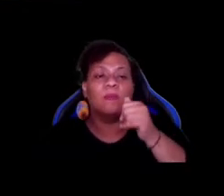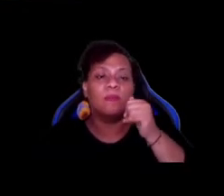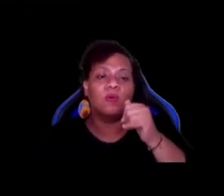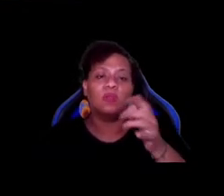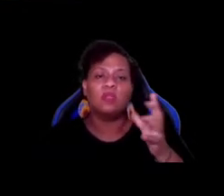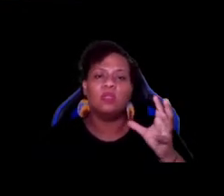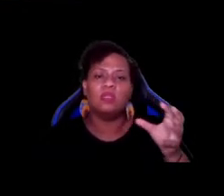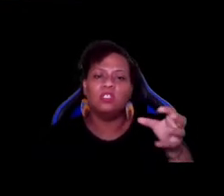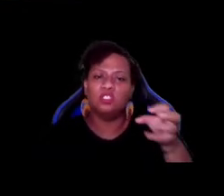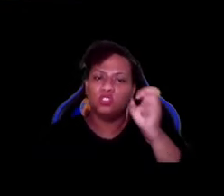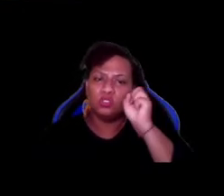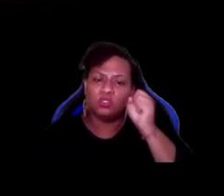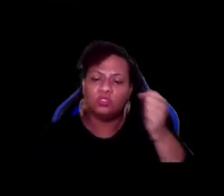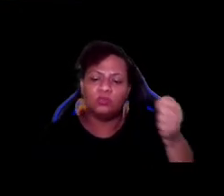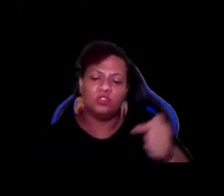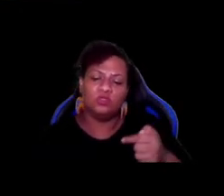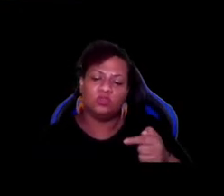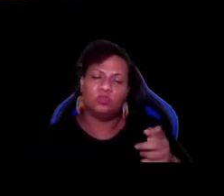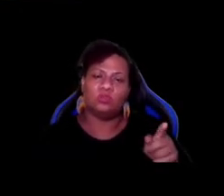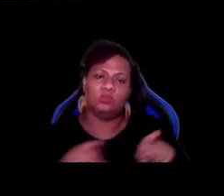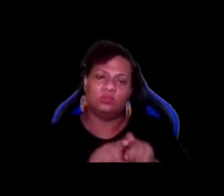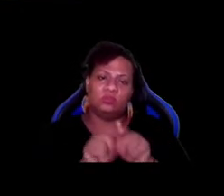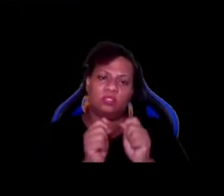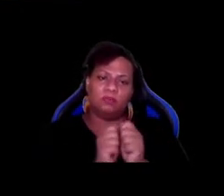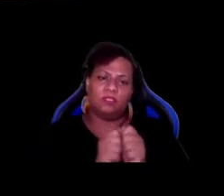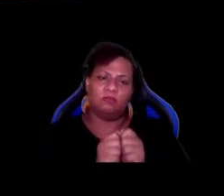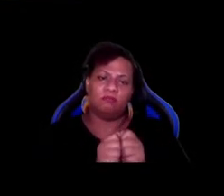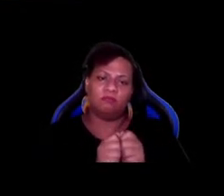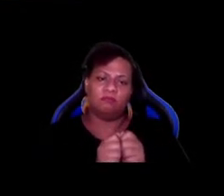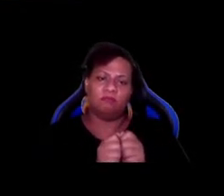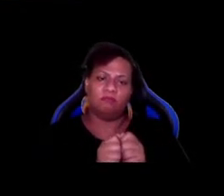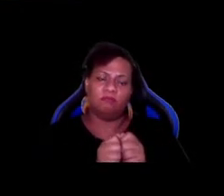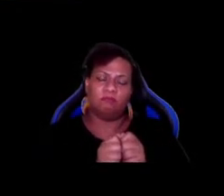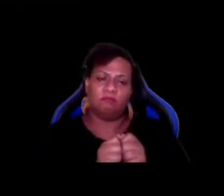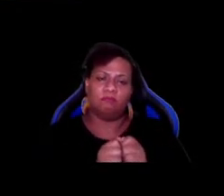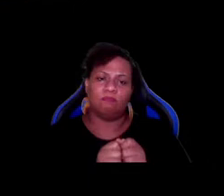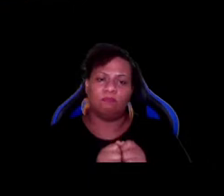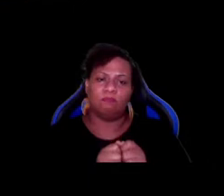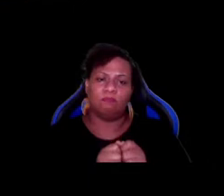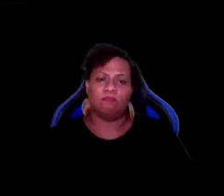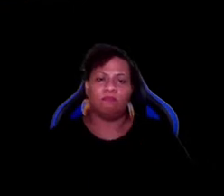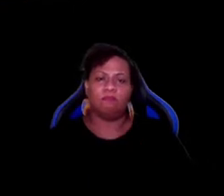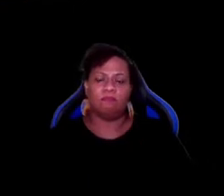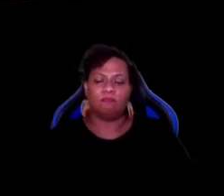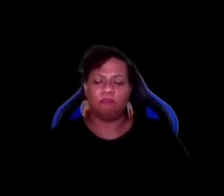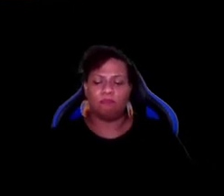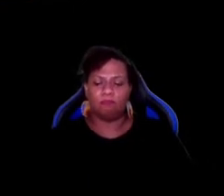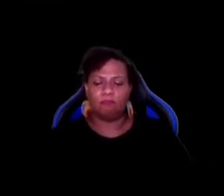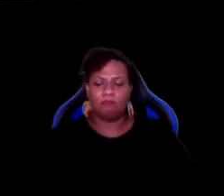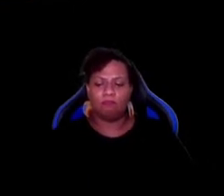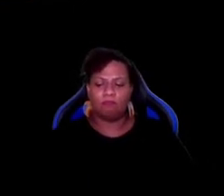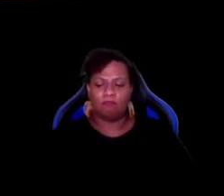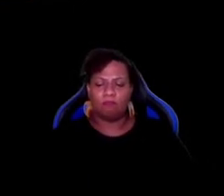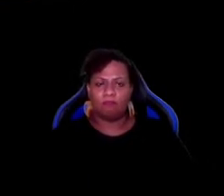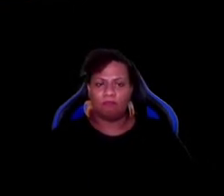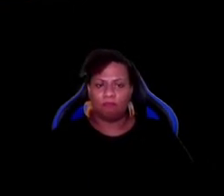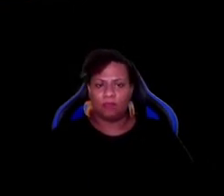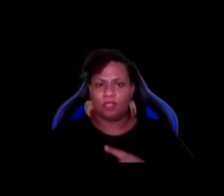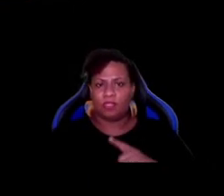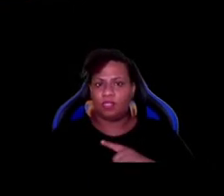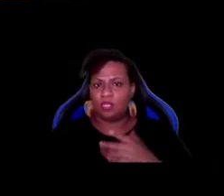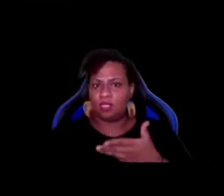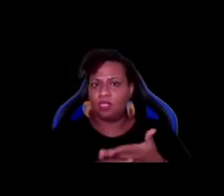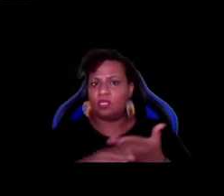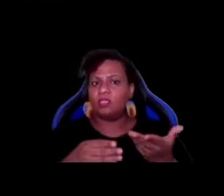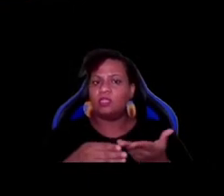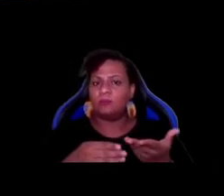com eles também, de rapaz, tem que ter uma outra maneira de abordar as meninas, tem que ter uma outra maneira